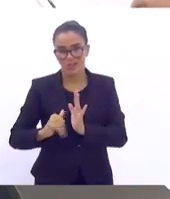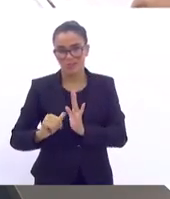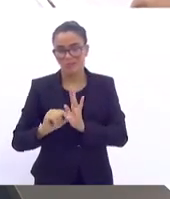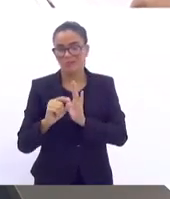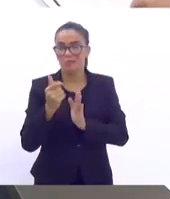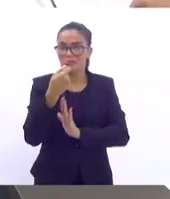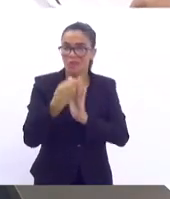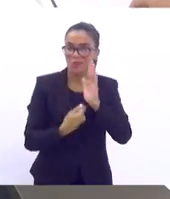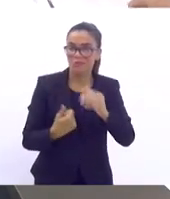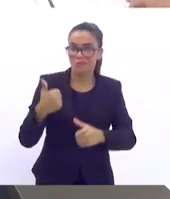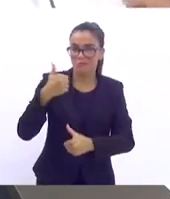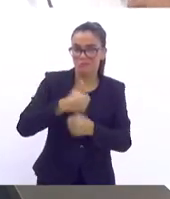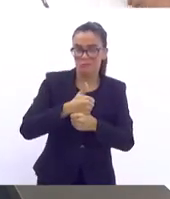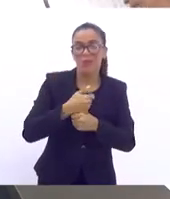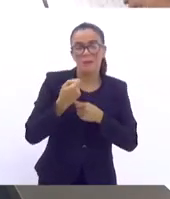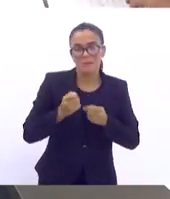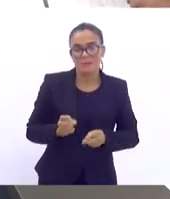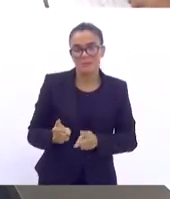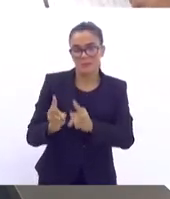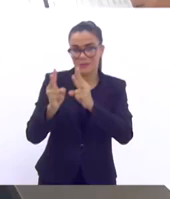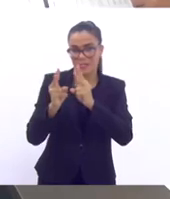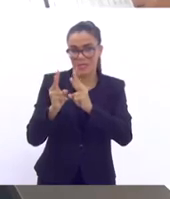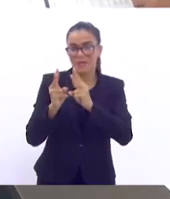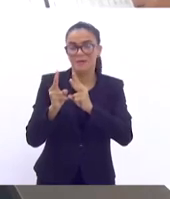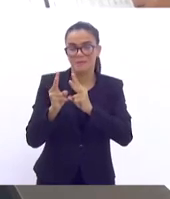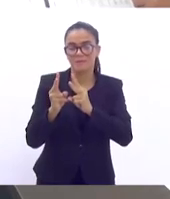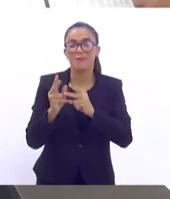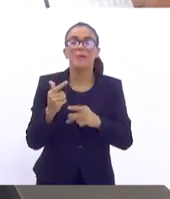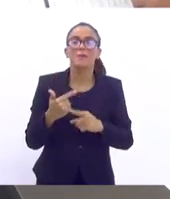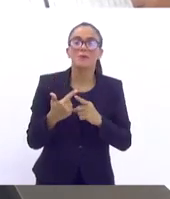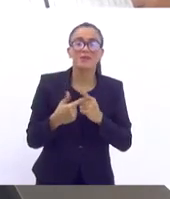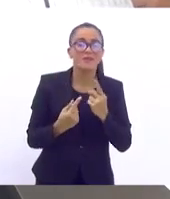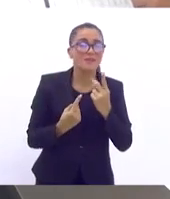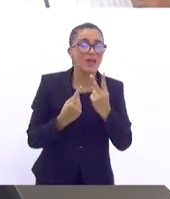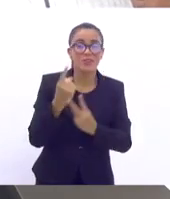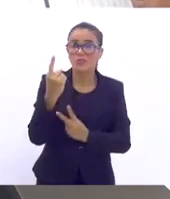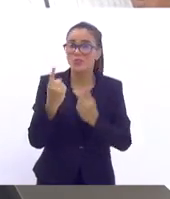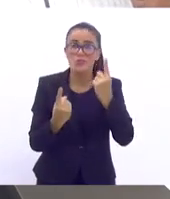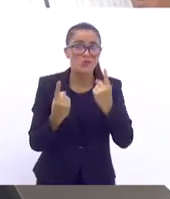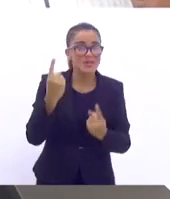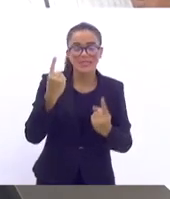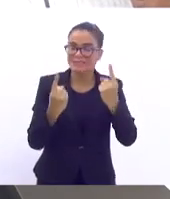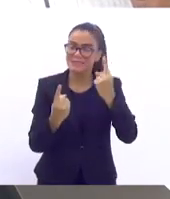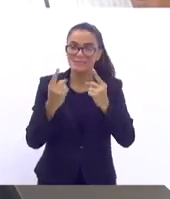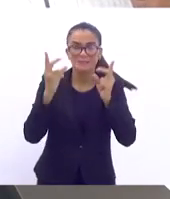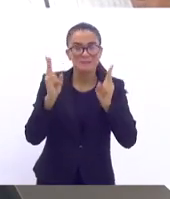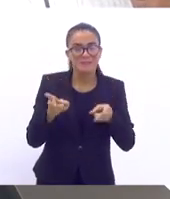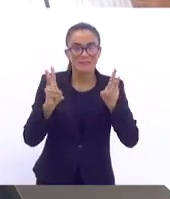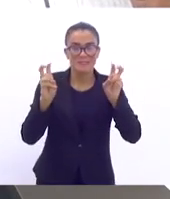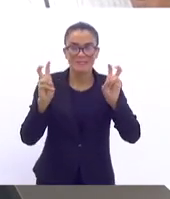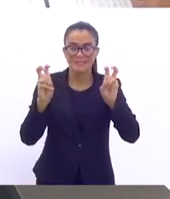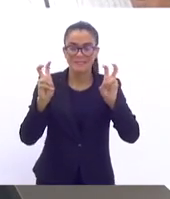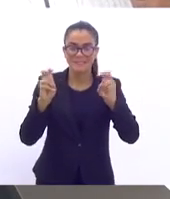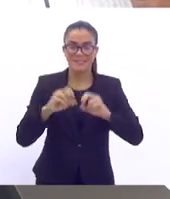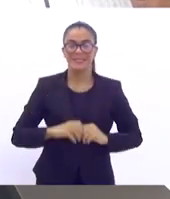Tem que manter essa revogação porque senão vai ter duas resoluções sobre esse mesmo tema ok